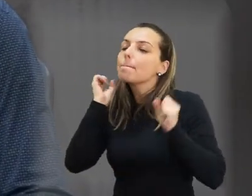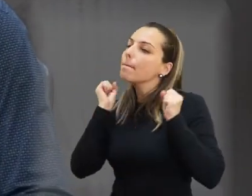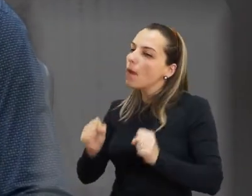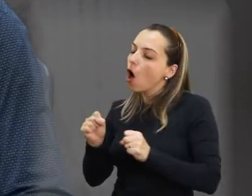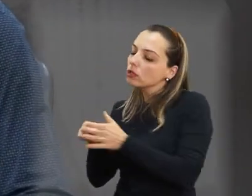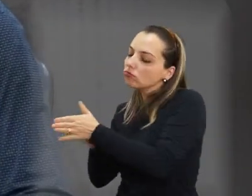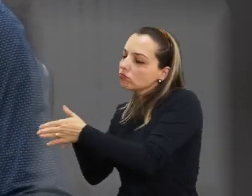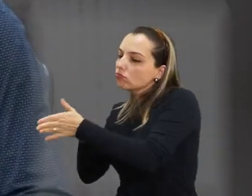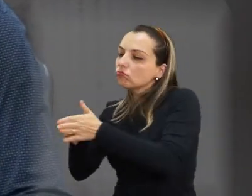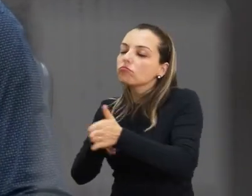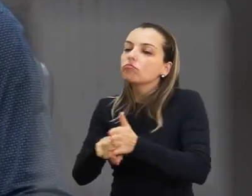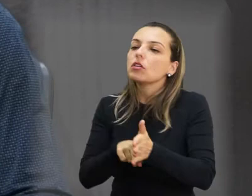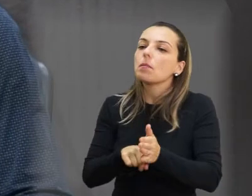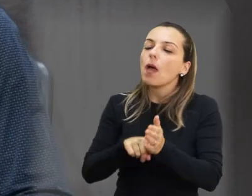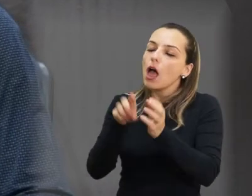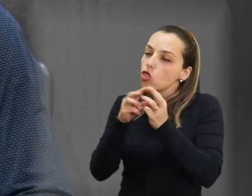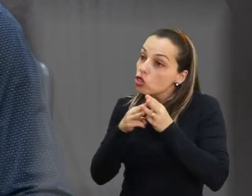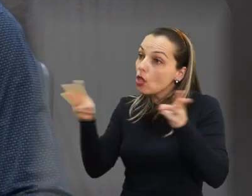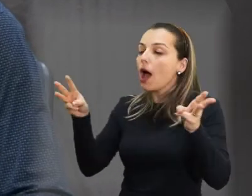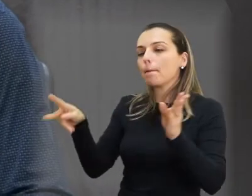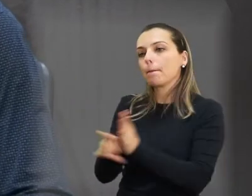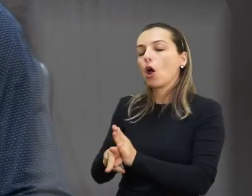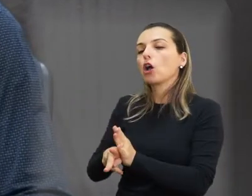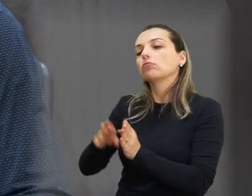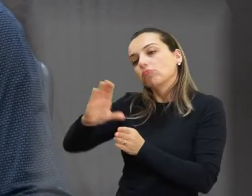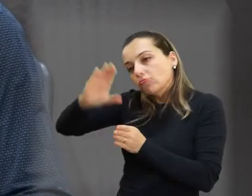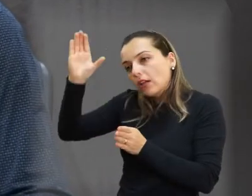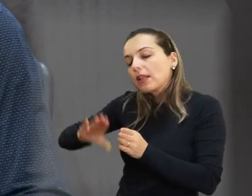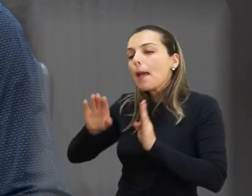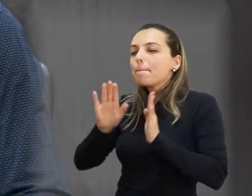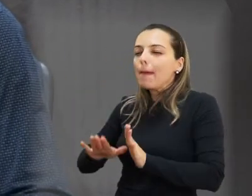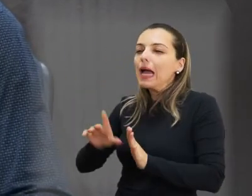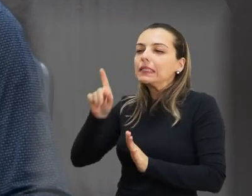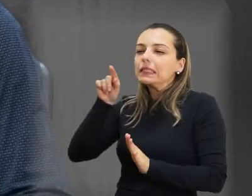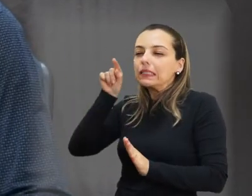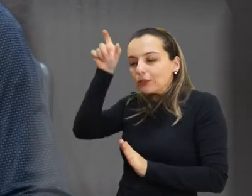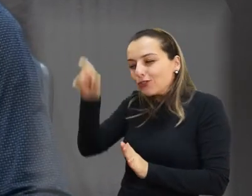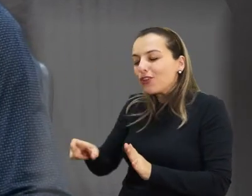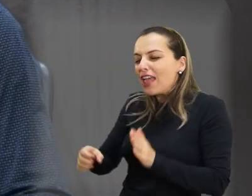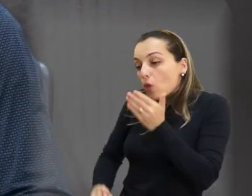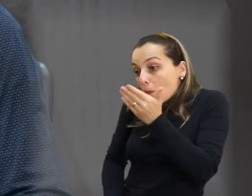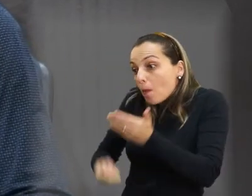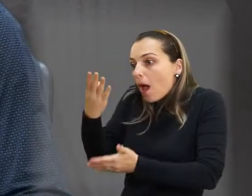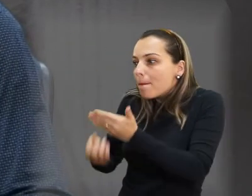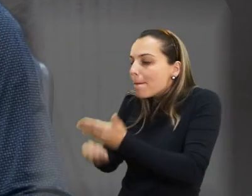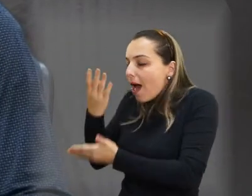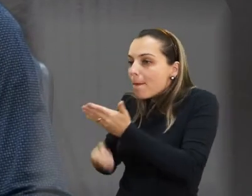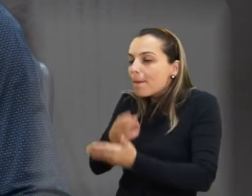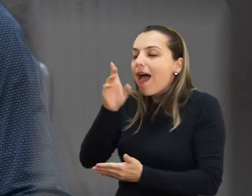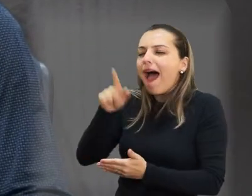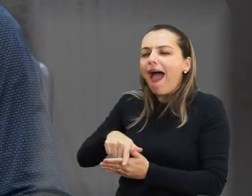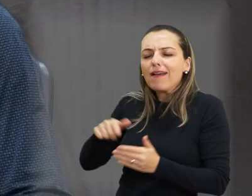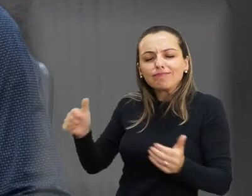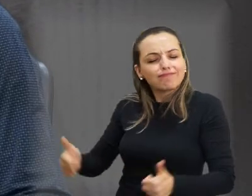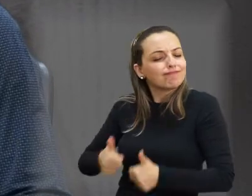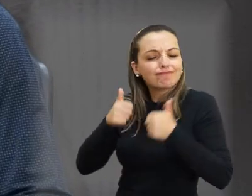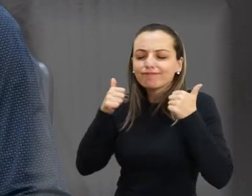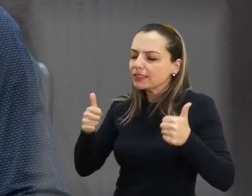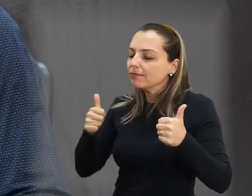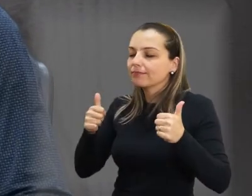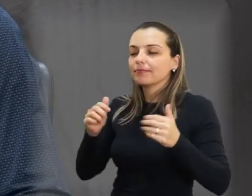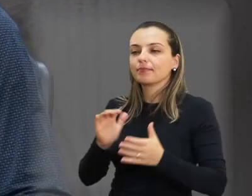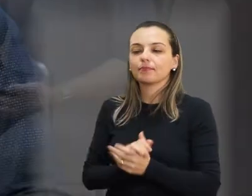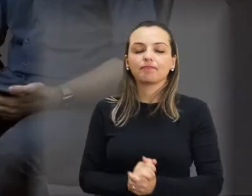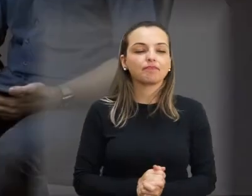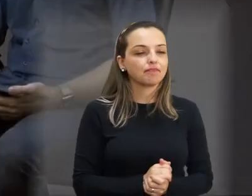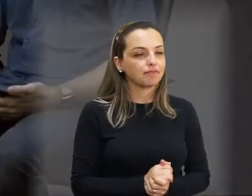pode pesquisar pelo site da Câmara, que tem a matéria lá, mas o cara é tipo um gepeto, ele é muito 10 e o que ele fez é muito